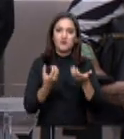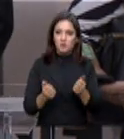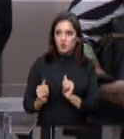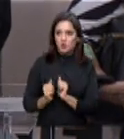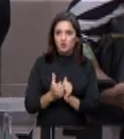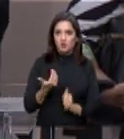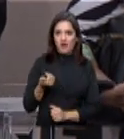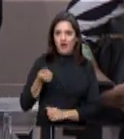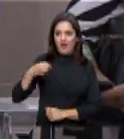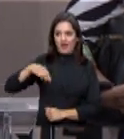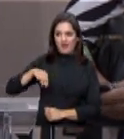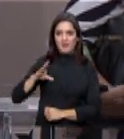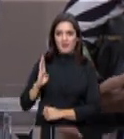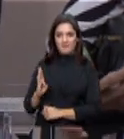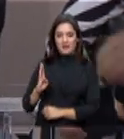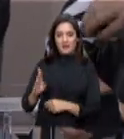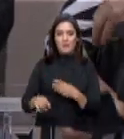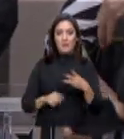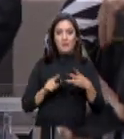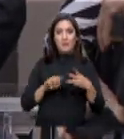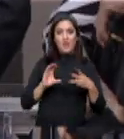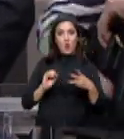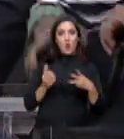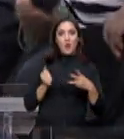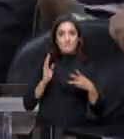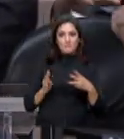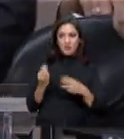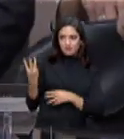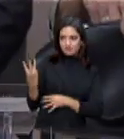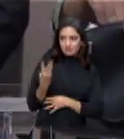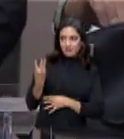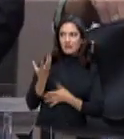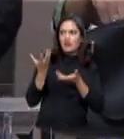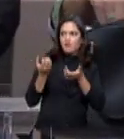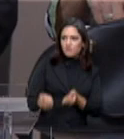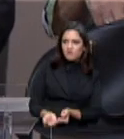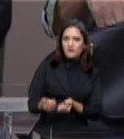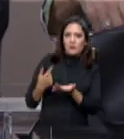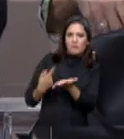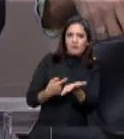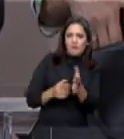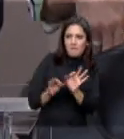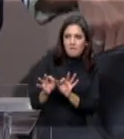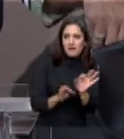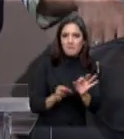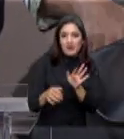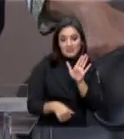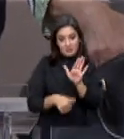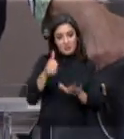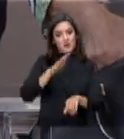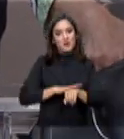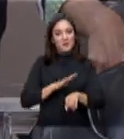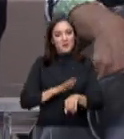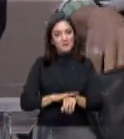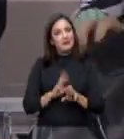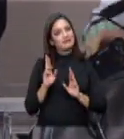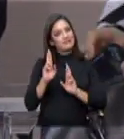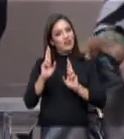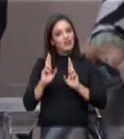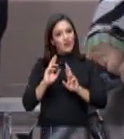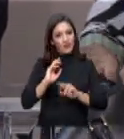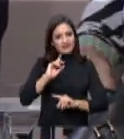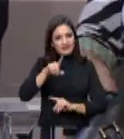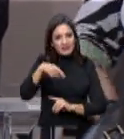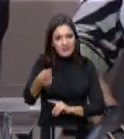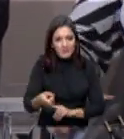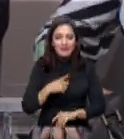MB, junto com a OAB, viabilizar essa primeira fase, e que a gente espera que logo outras venham, e a gente